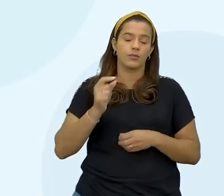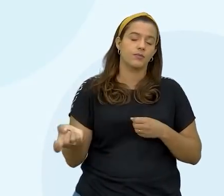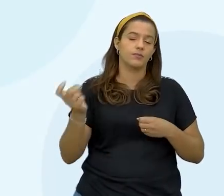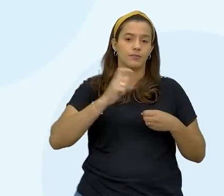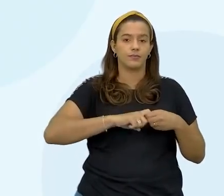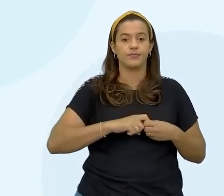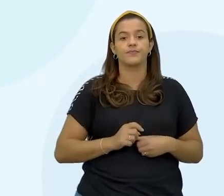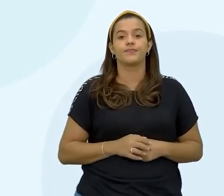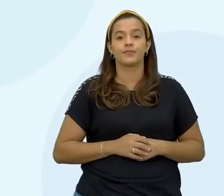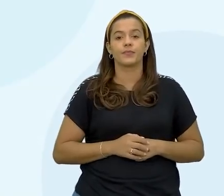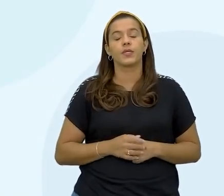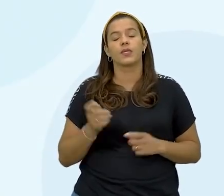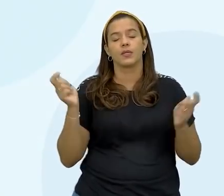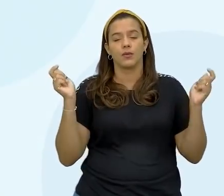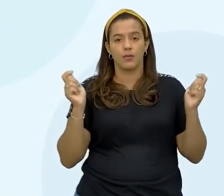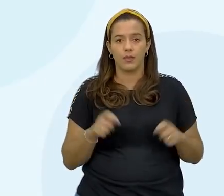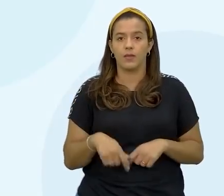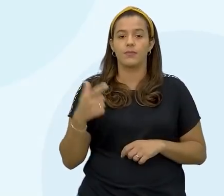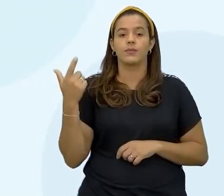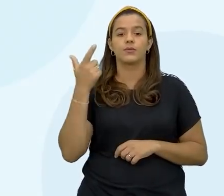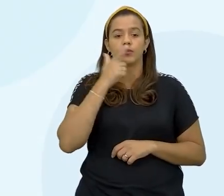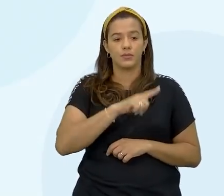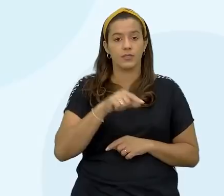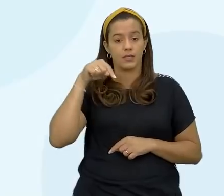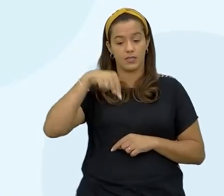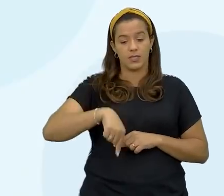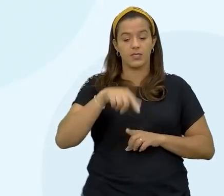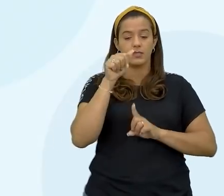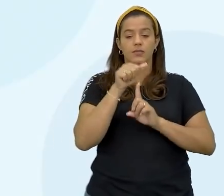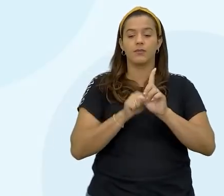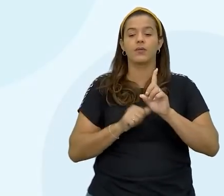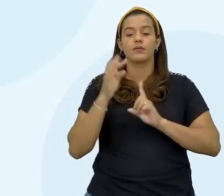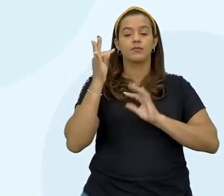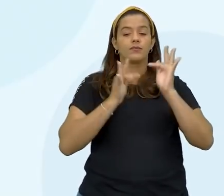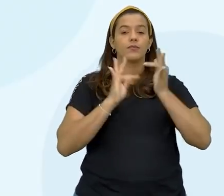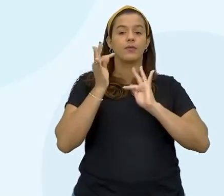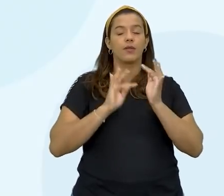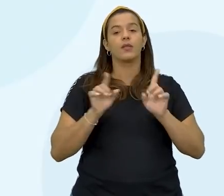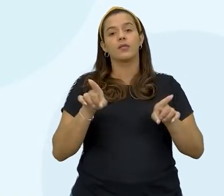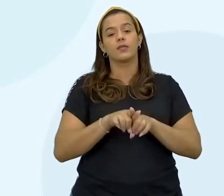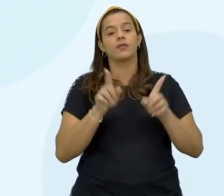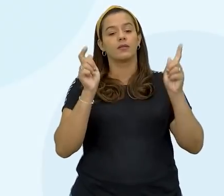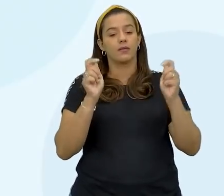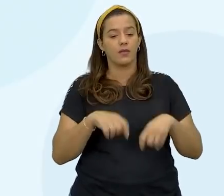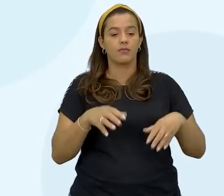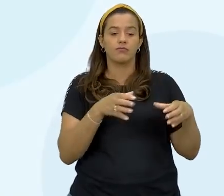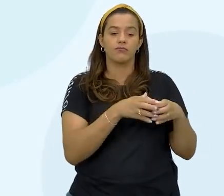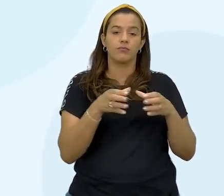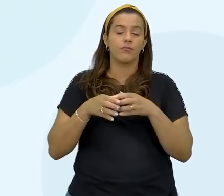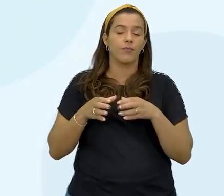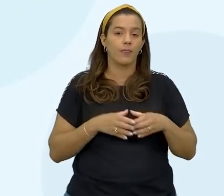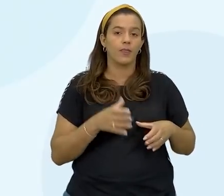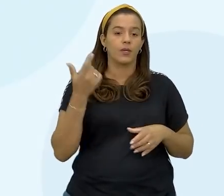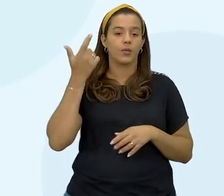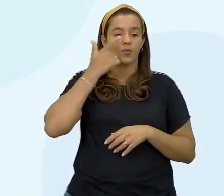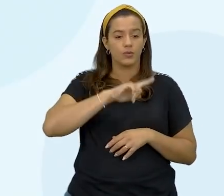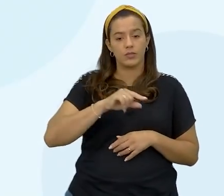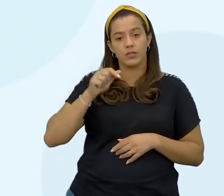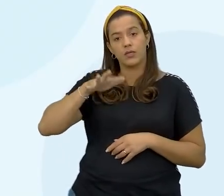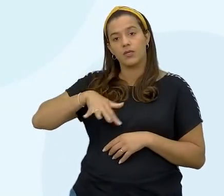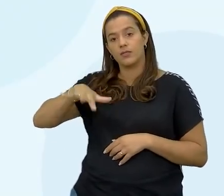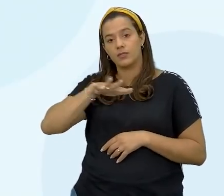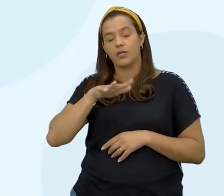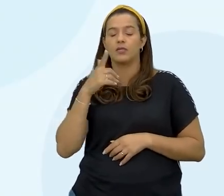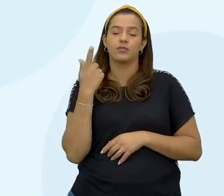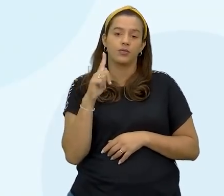Certo? Então, dá para conseguir fazer nesse mês de fevereiro aí um agrupamento produtivo que consiga relacionar tanto as áreas de